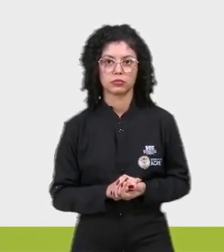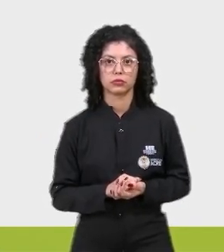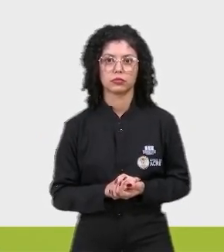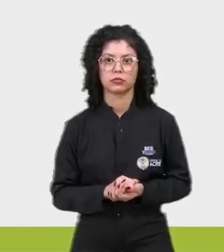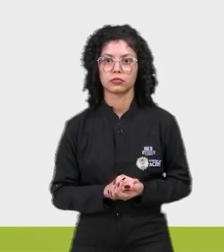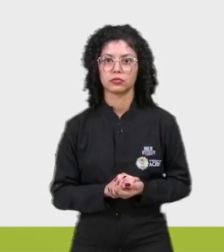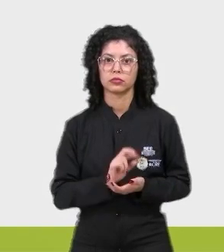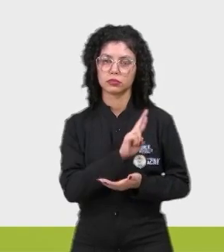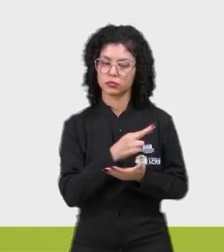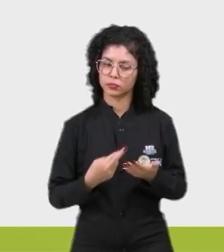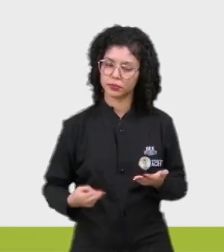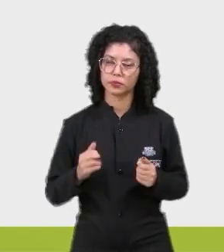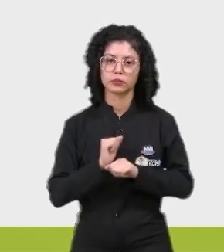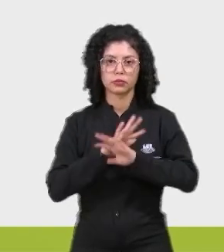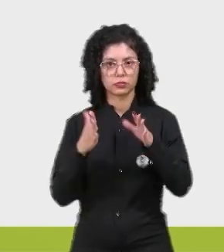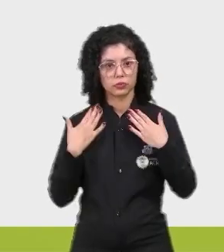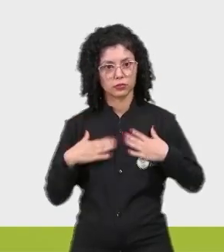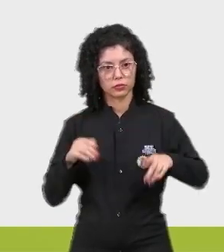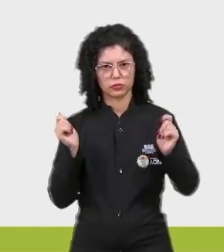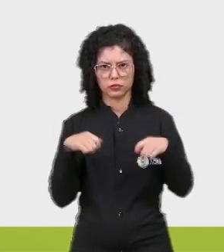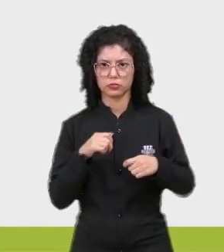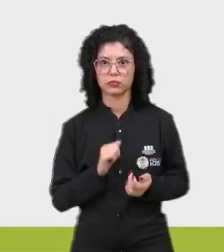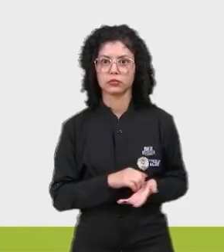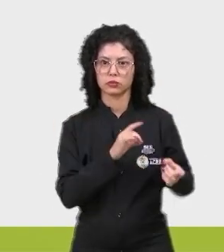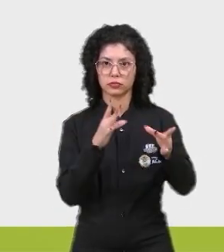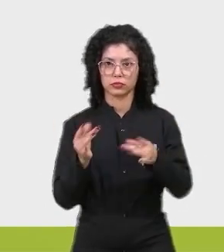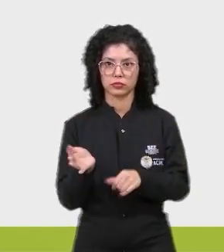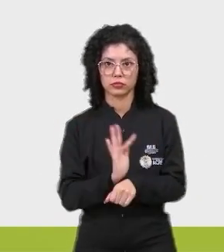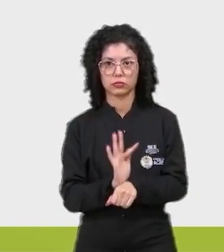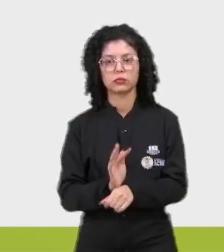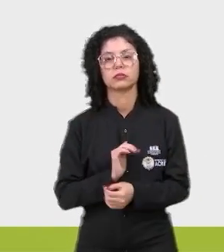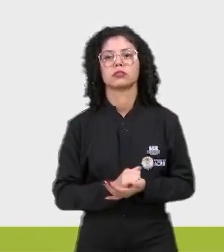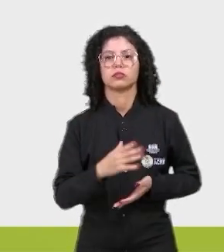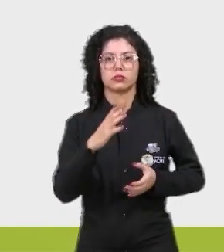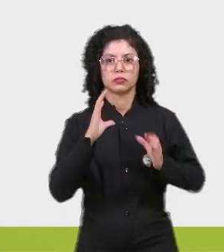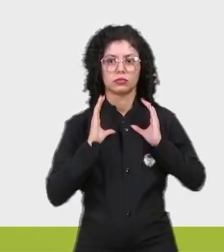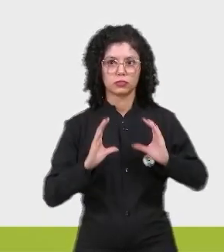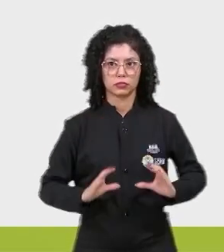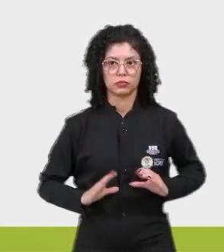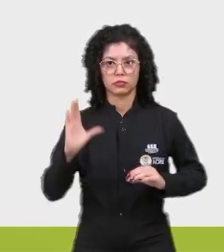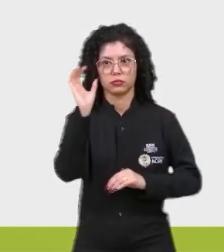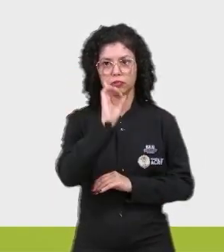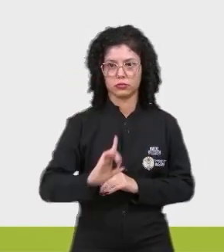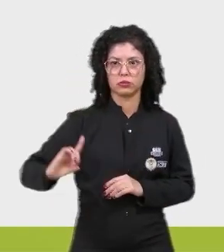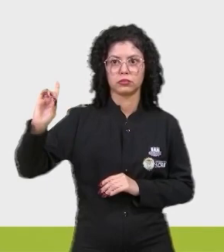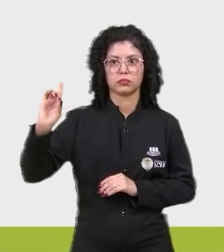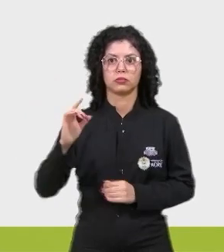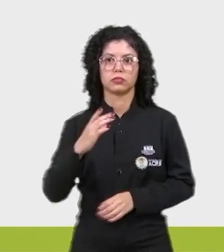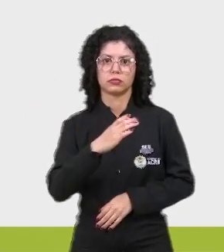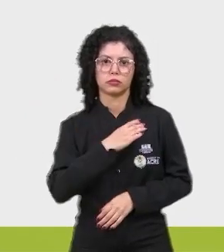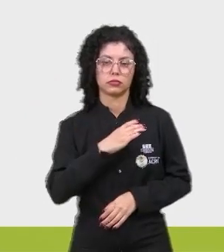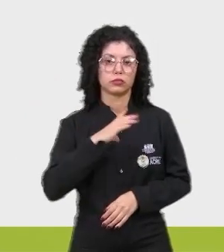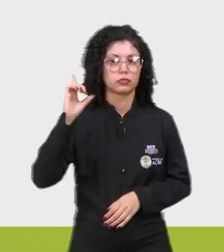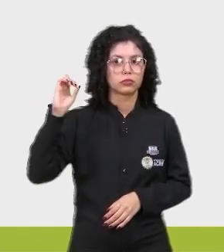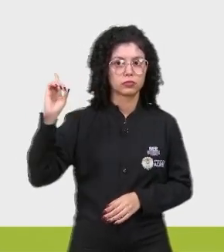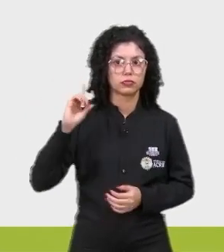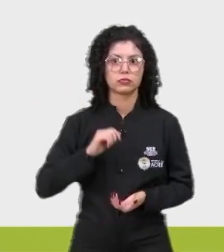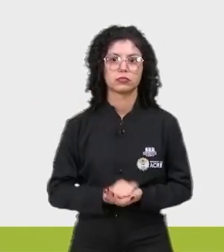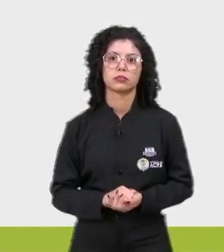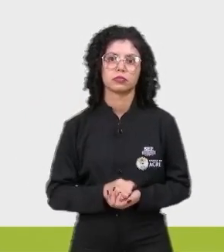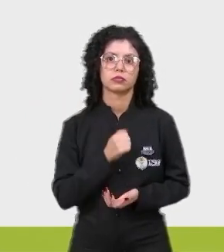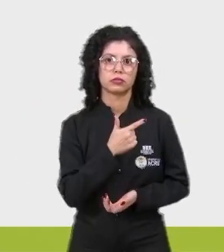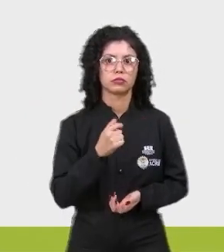a redação de uma forma mais tranquila possível. Dica de filme, professora? Cidade de Deus. Né? Então, de 2002, também